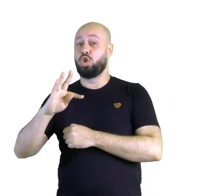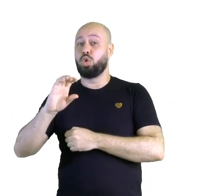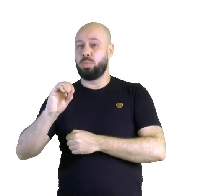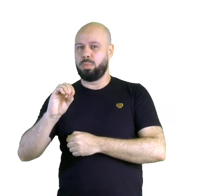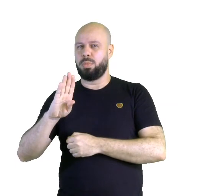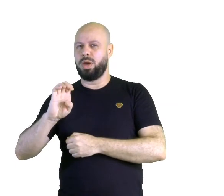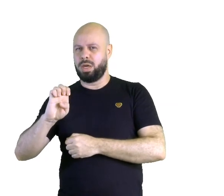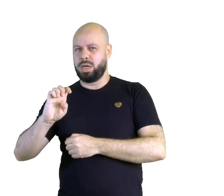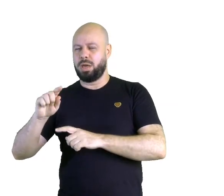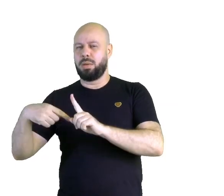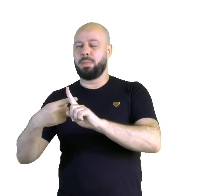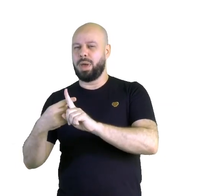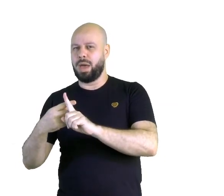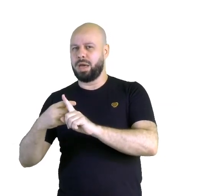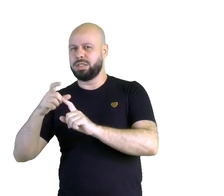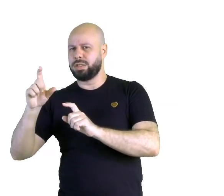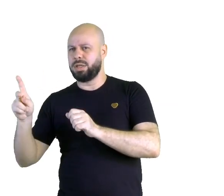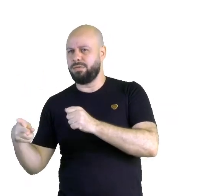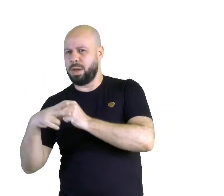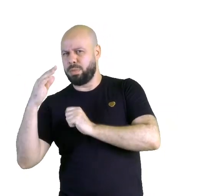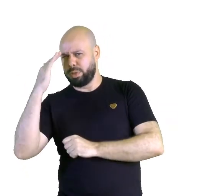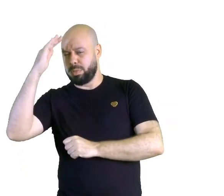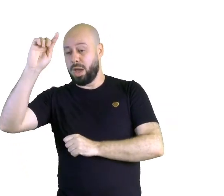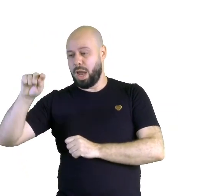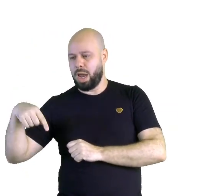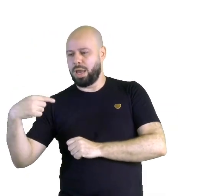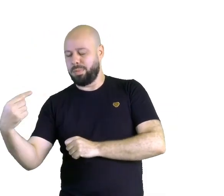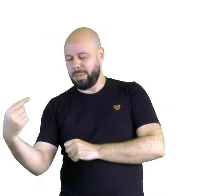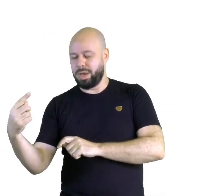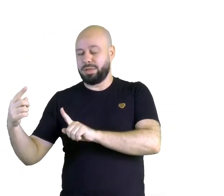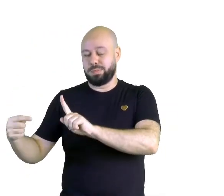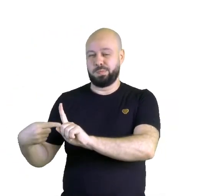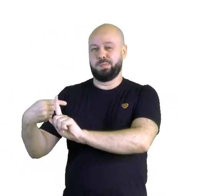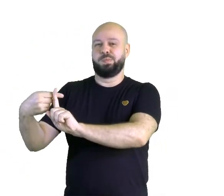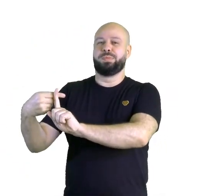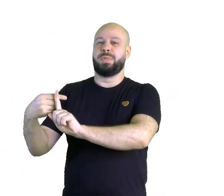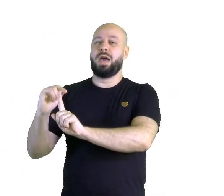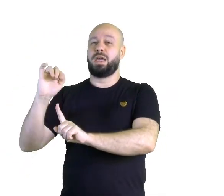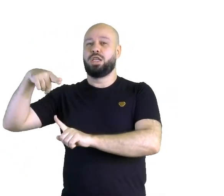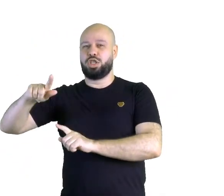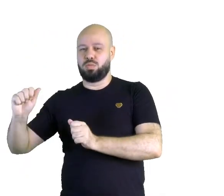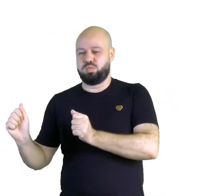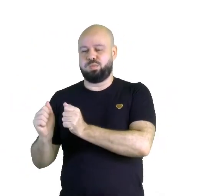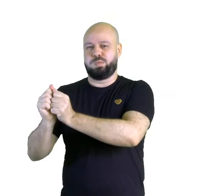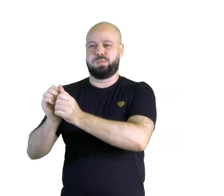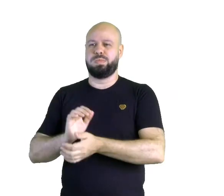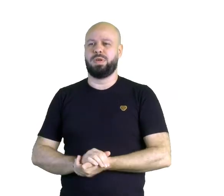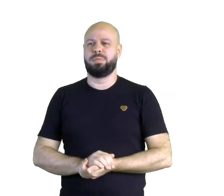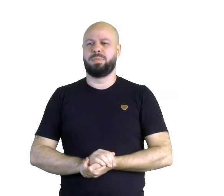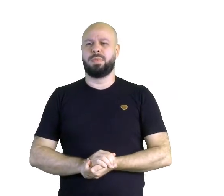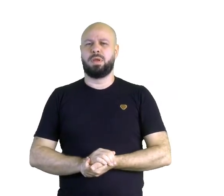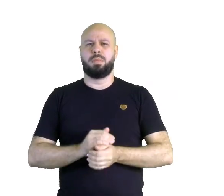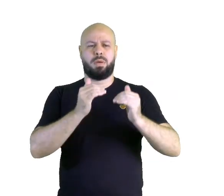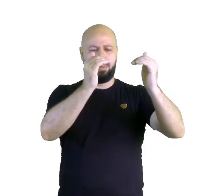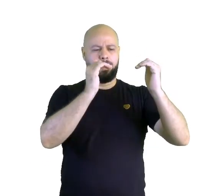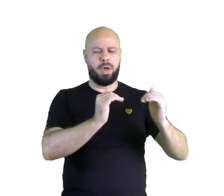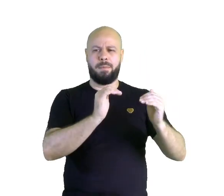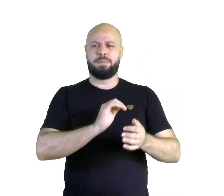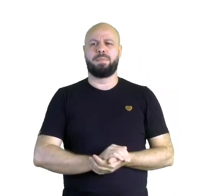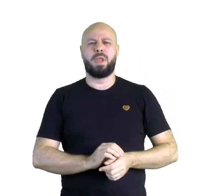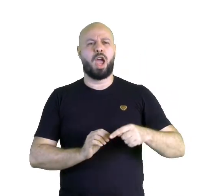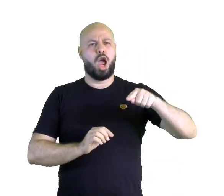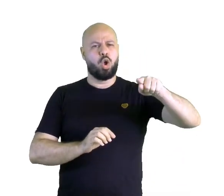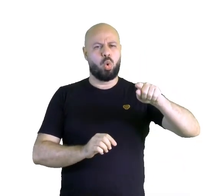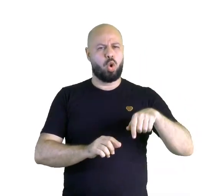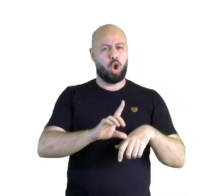acrescentar ing ao verbo principal. No segundo exemplo, you don't ride a bicycle. Já no